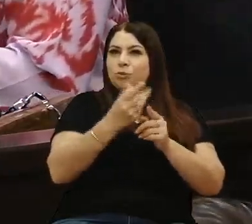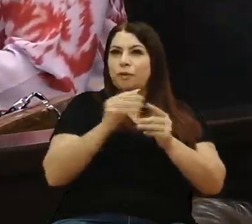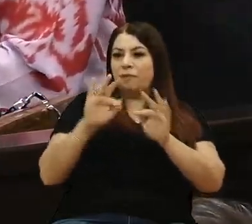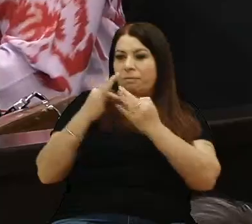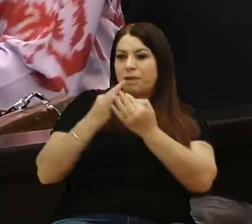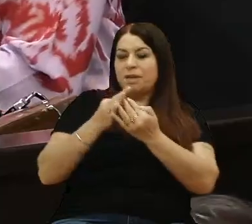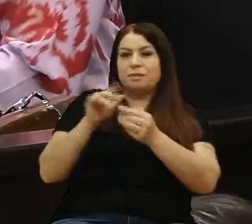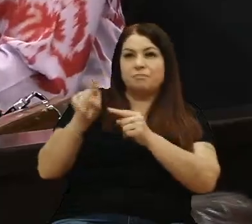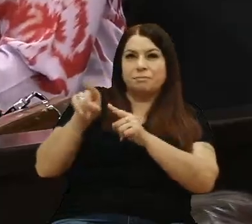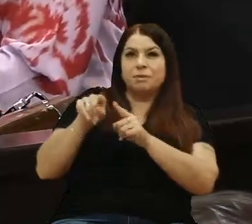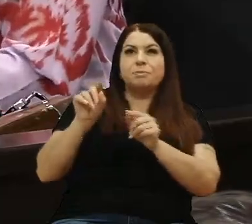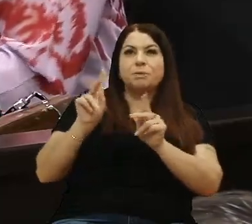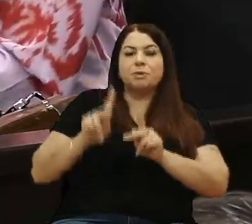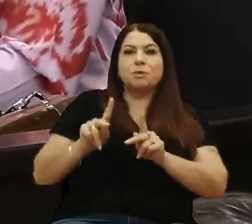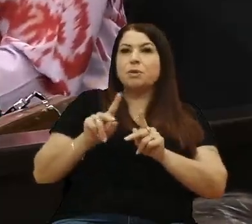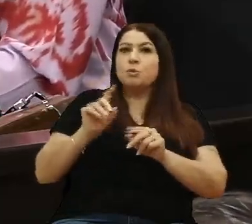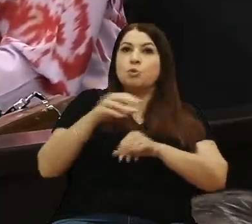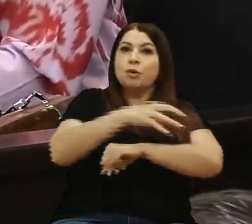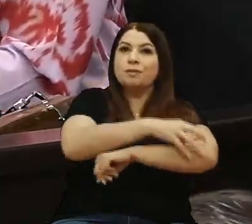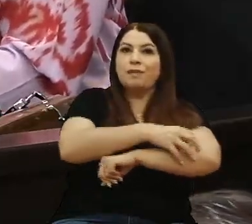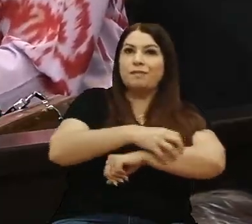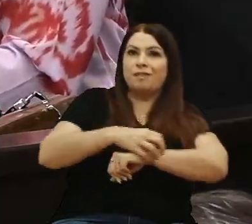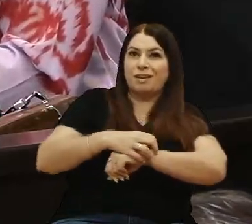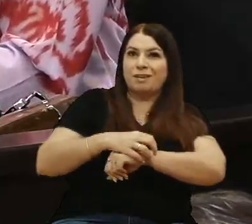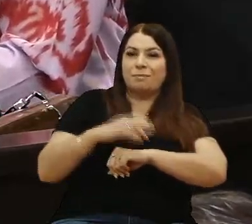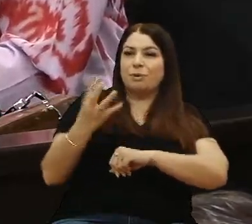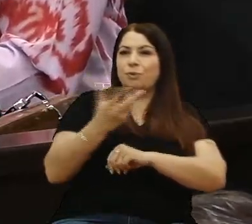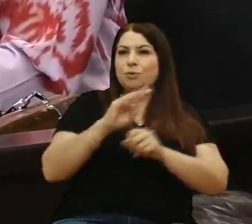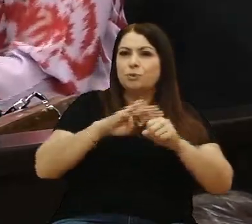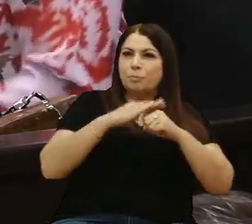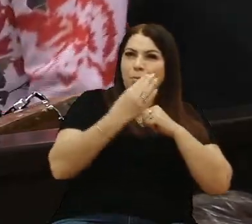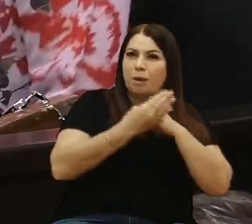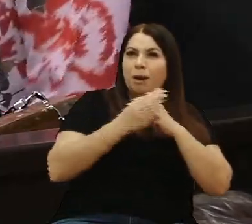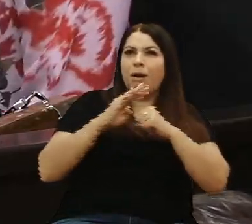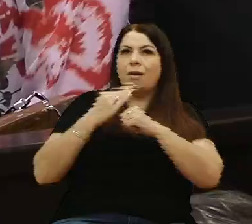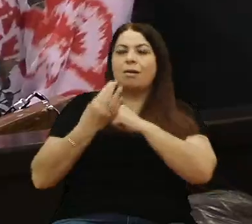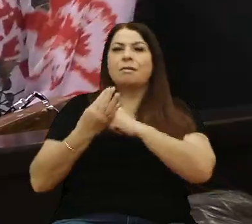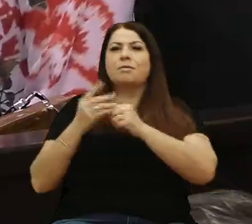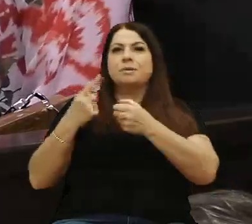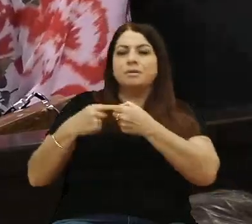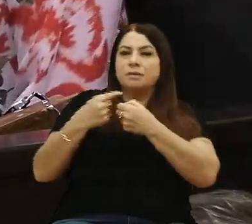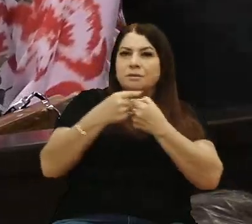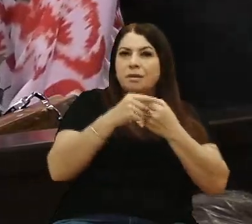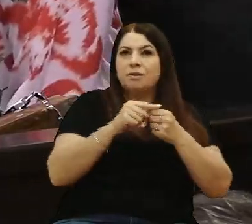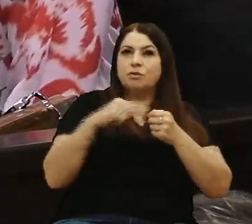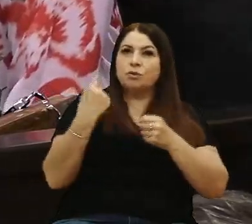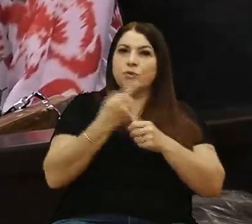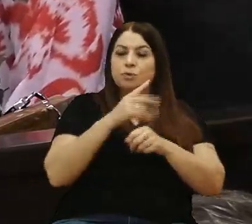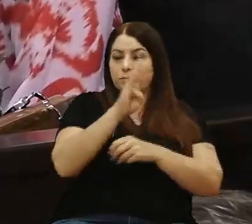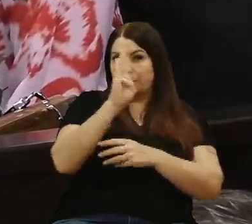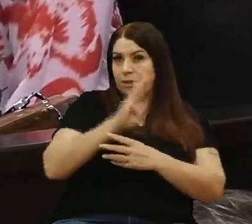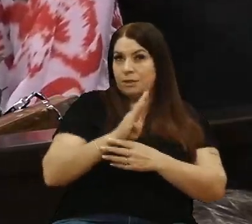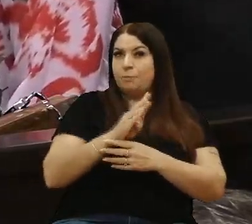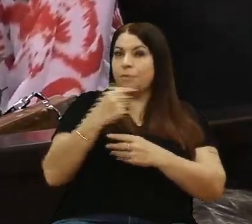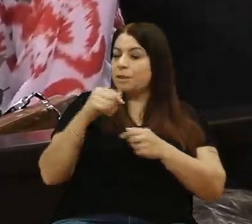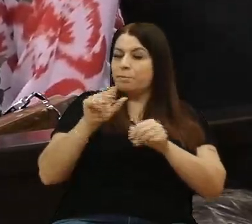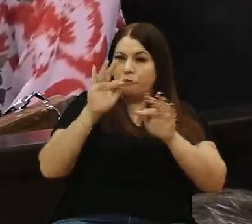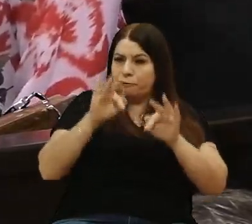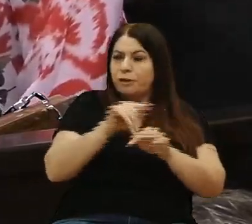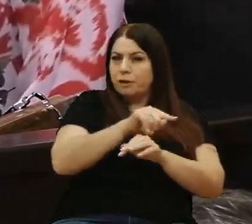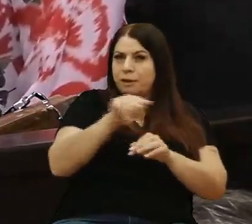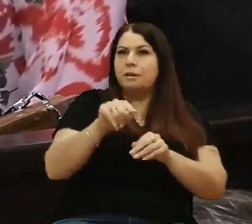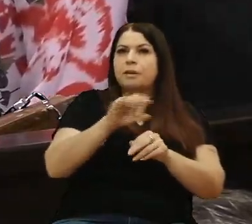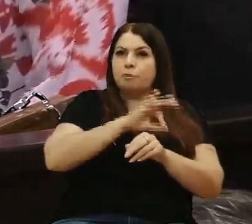pessoas. Não só nas favelas, mas em todos os bairros, em todas as cidades do nosso Brasil. Precisamos sim